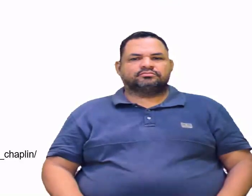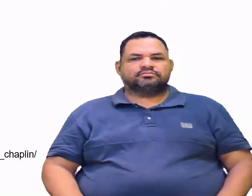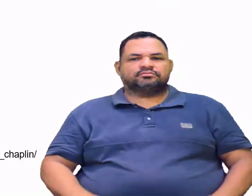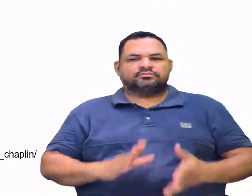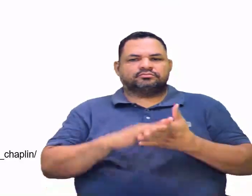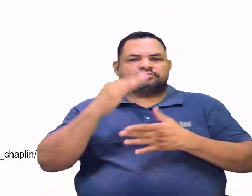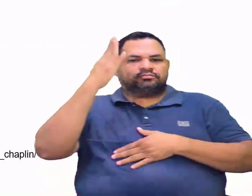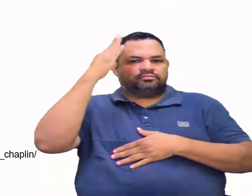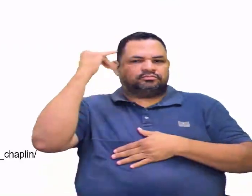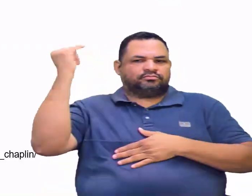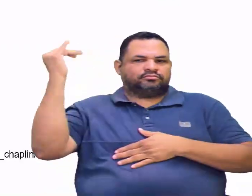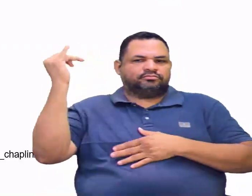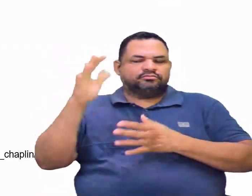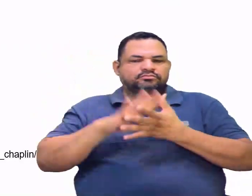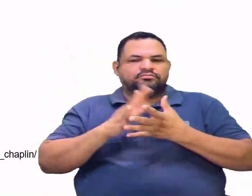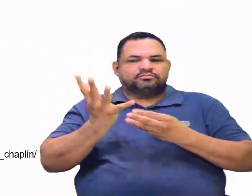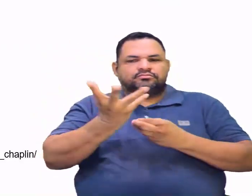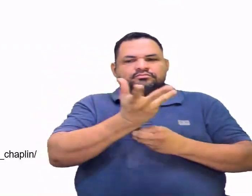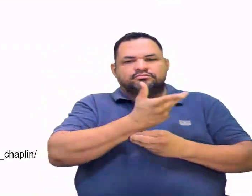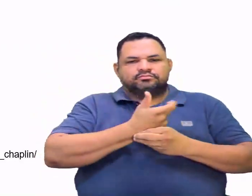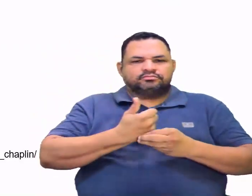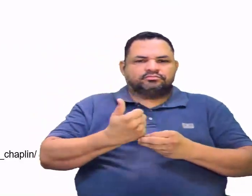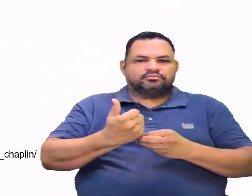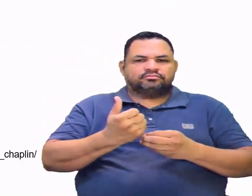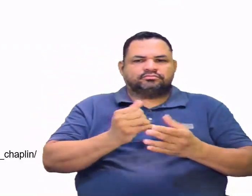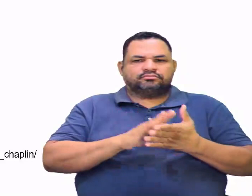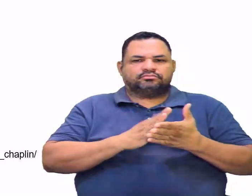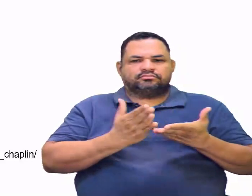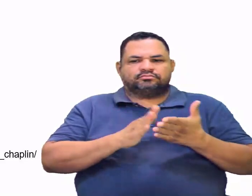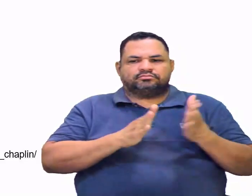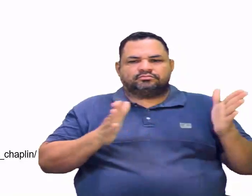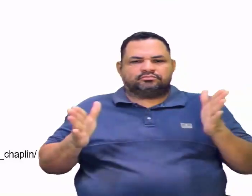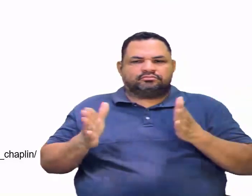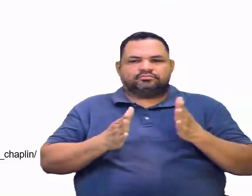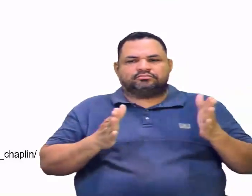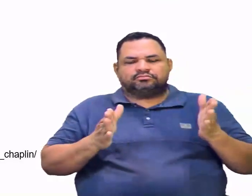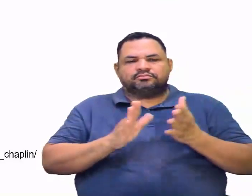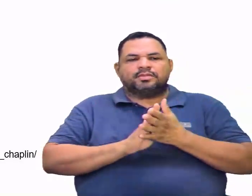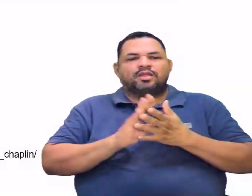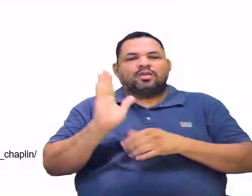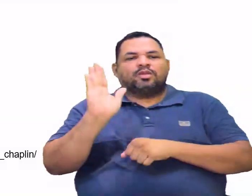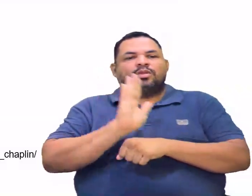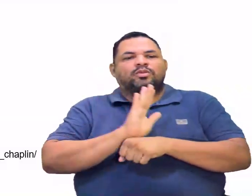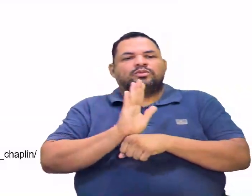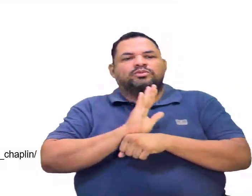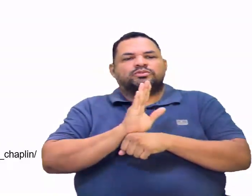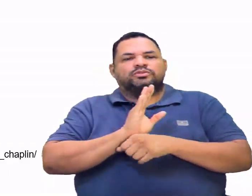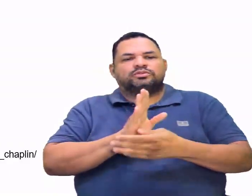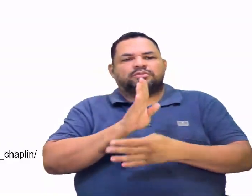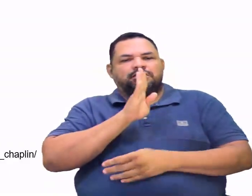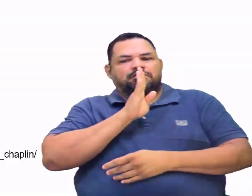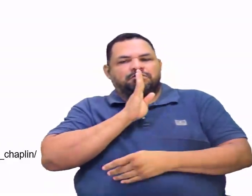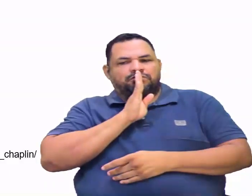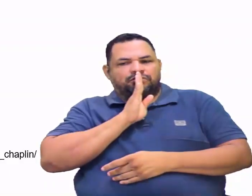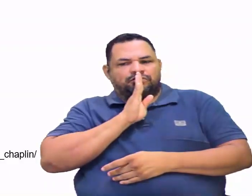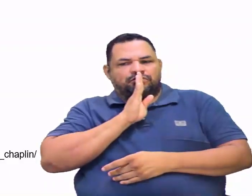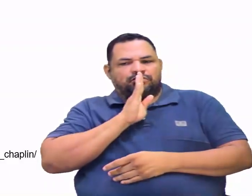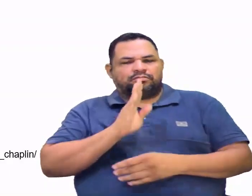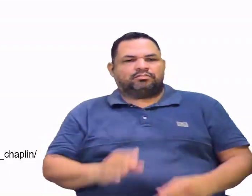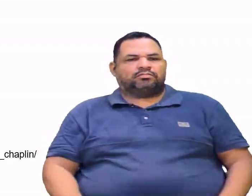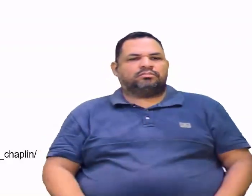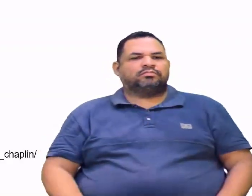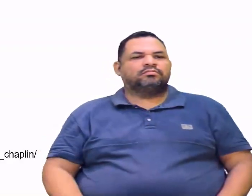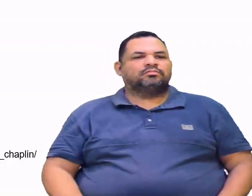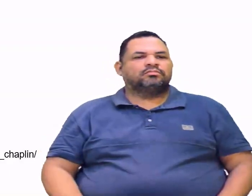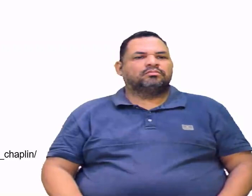Foi o mais famoso artista cinematográfico da era do cinema mudo. Porque, olha só, você está vendo o que ele está fazendo aí